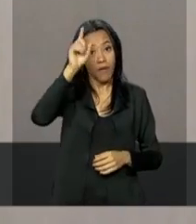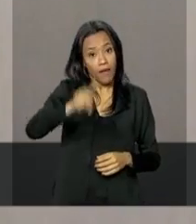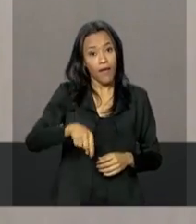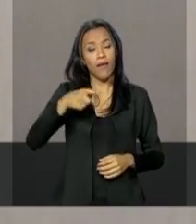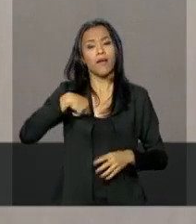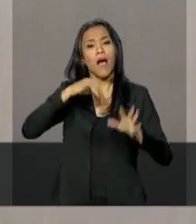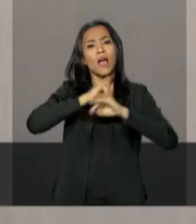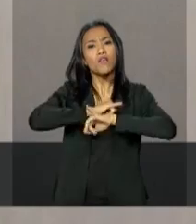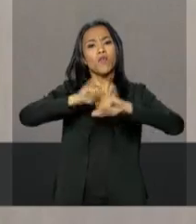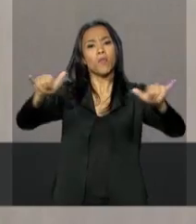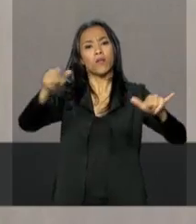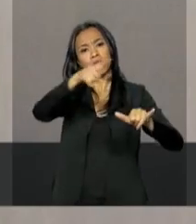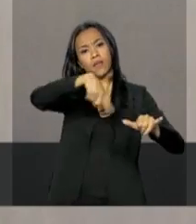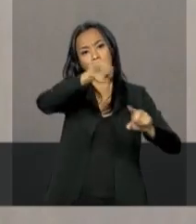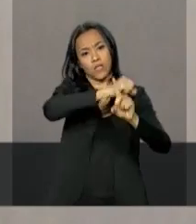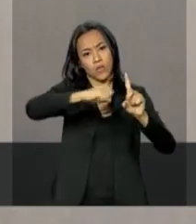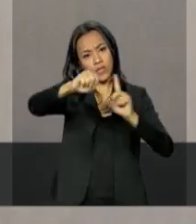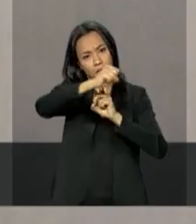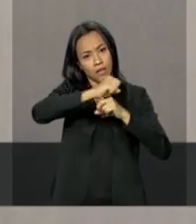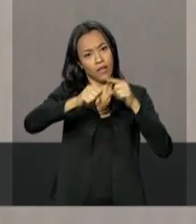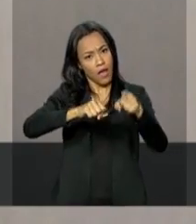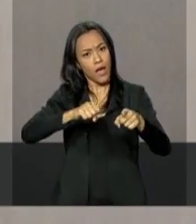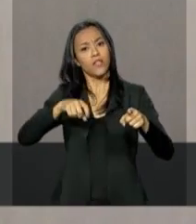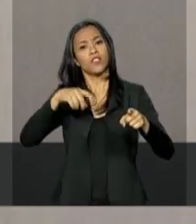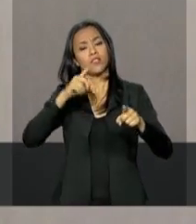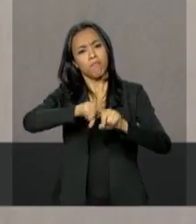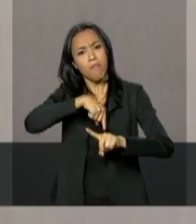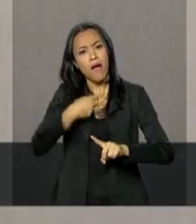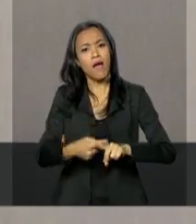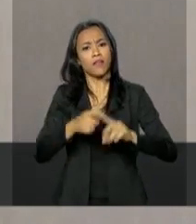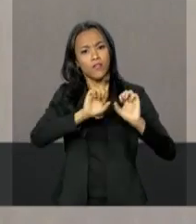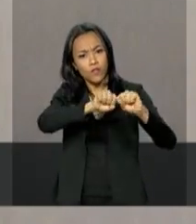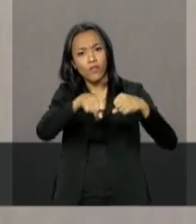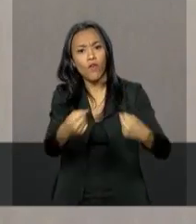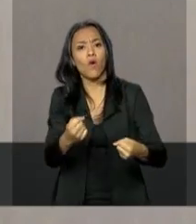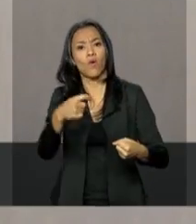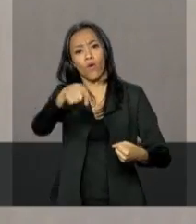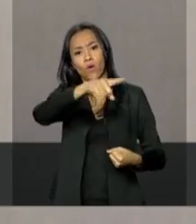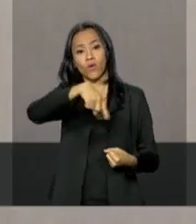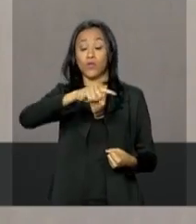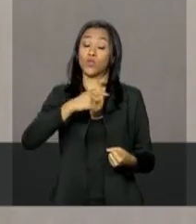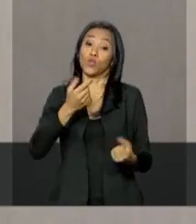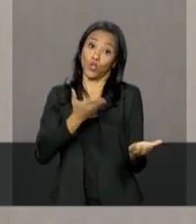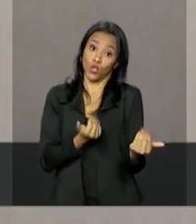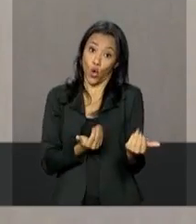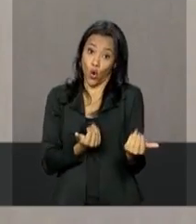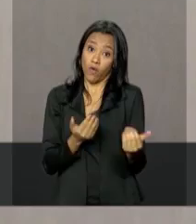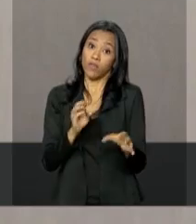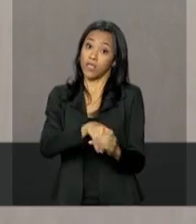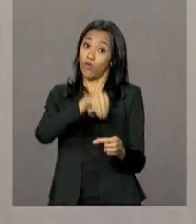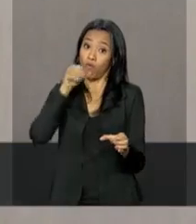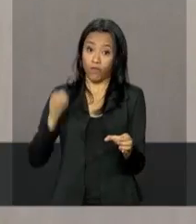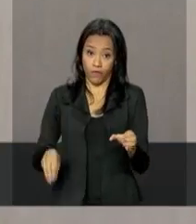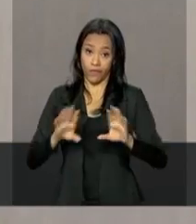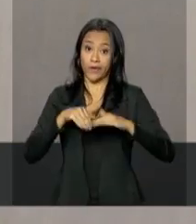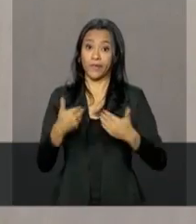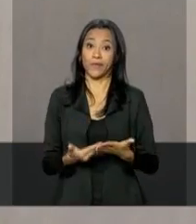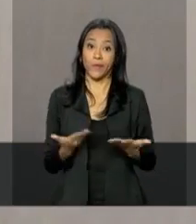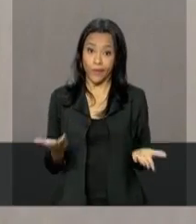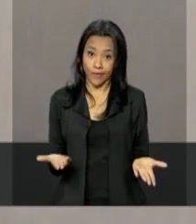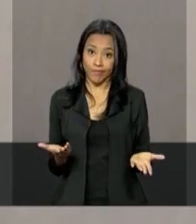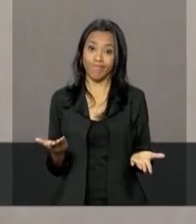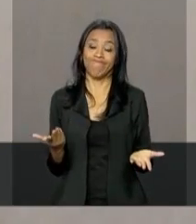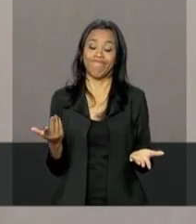a sociedade brasileira envide mais esforços ainda para incluir mais jovens que estão fora da escola, não é? E